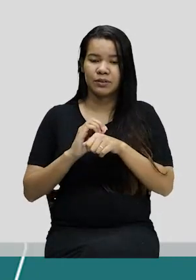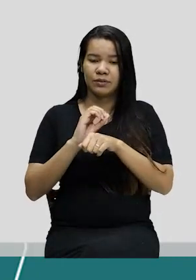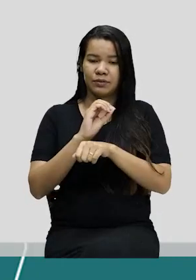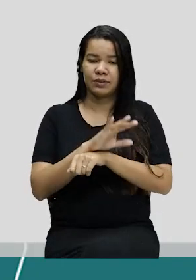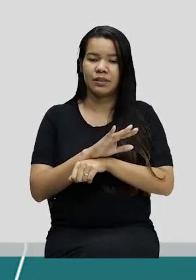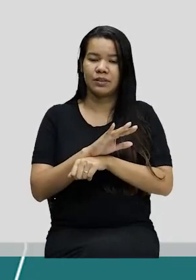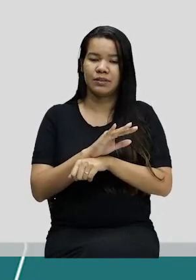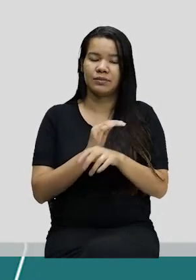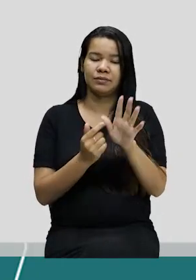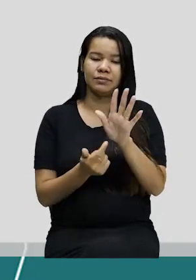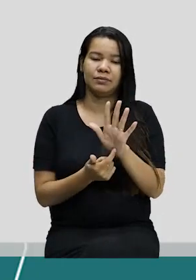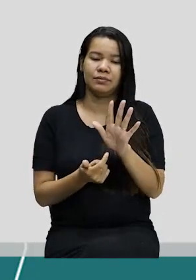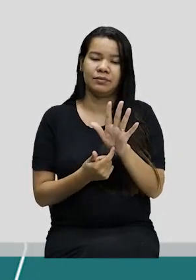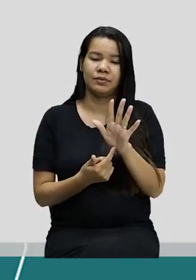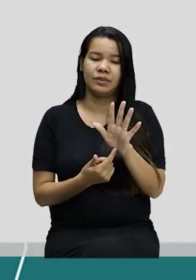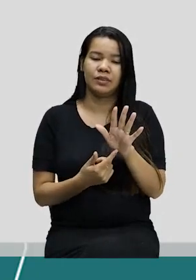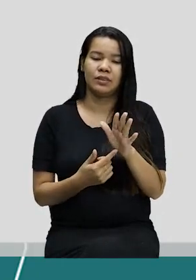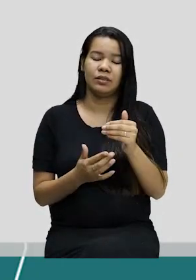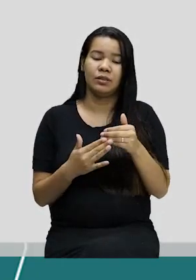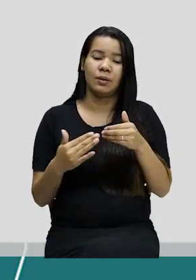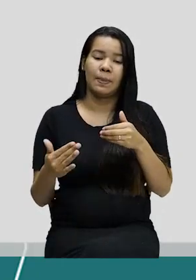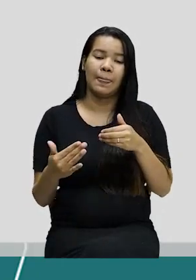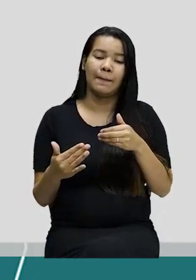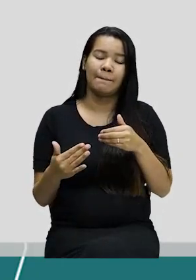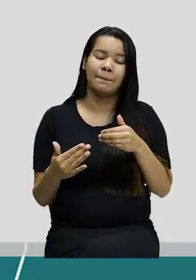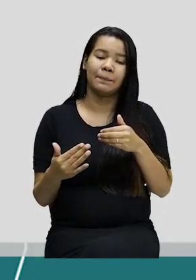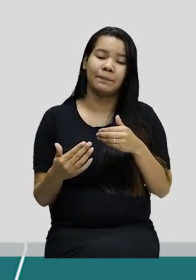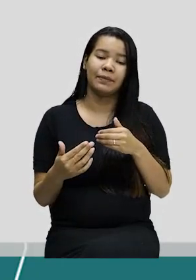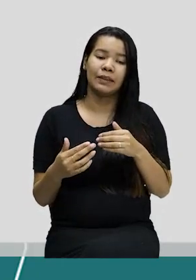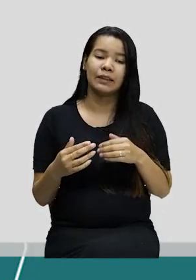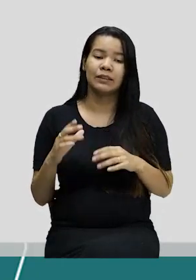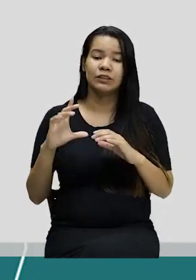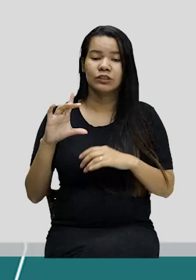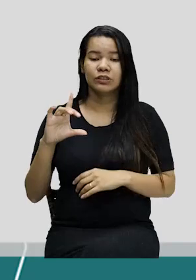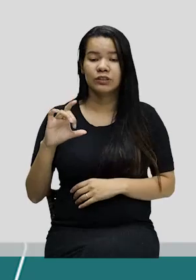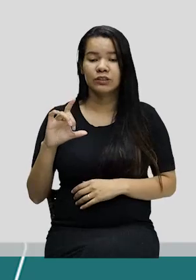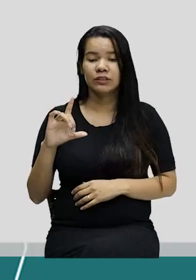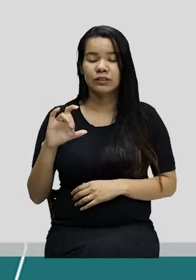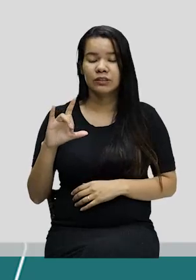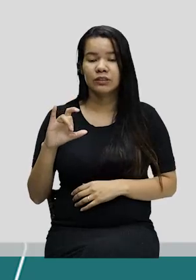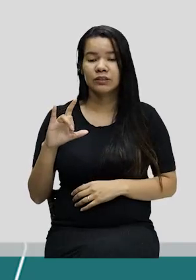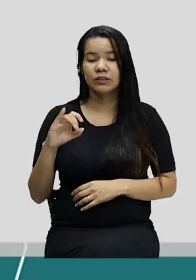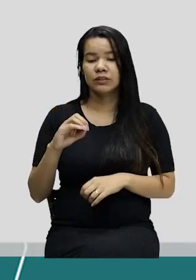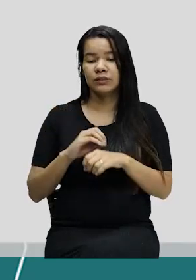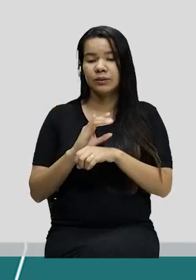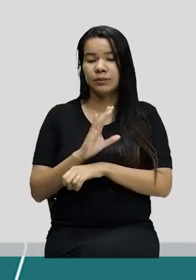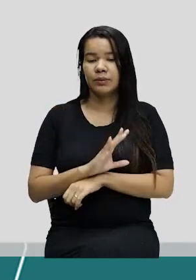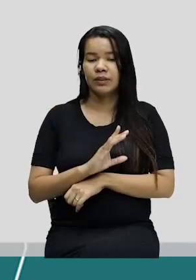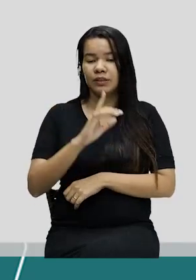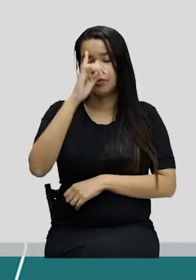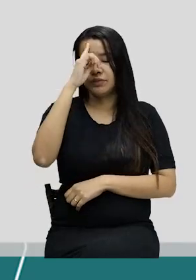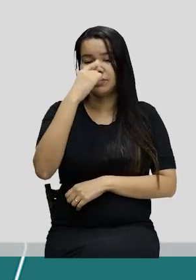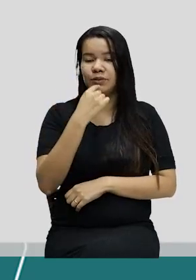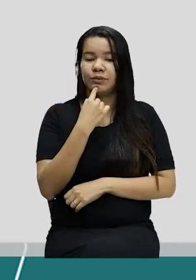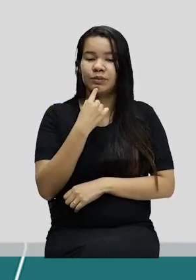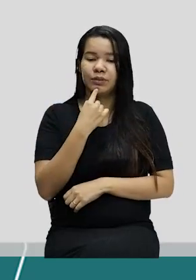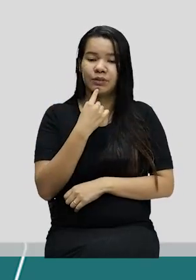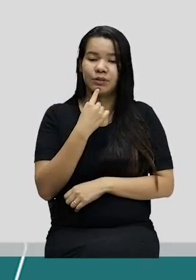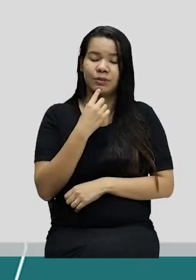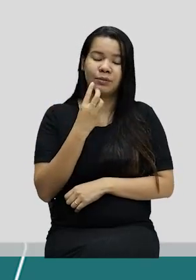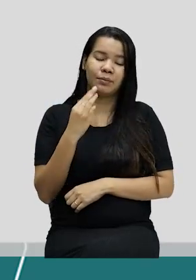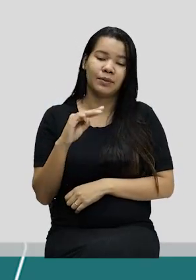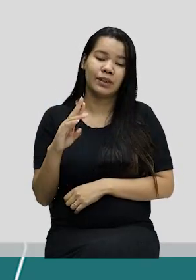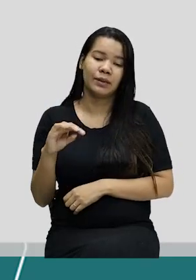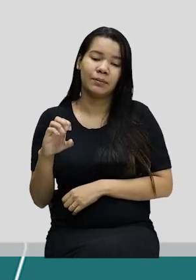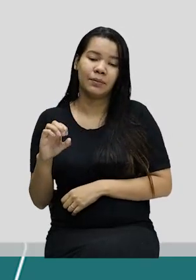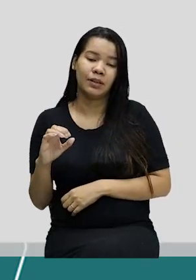a indicação de vocês através do nosso Instagram, na plataforma Gonçalves Dias. Manda lá a figurinha, o meme, ou o